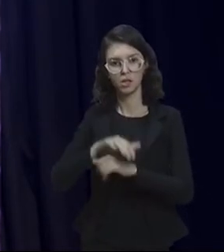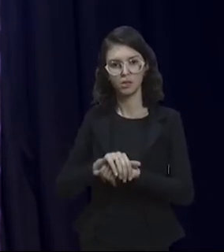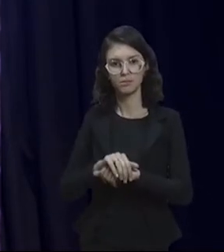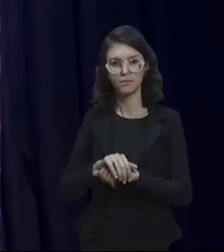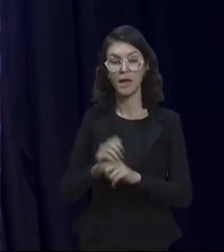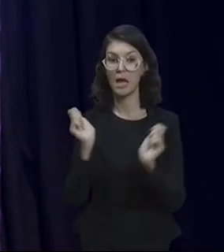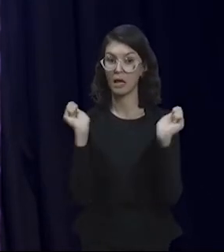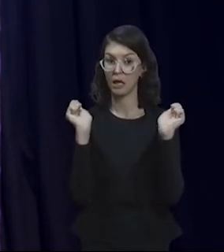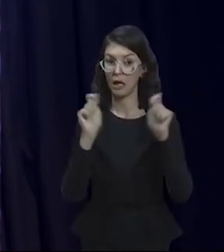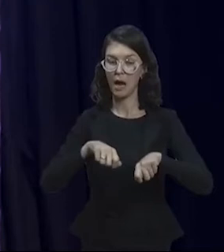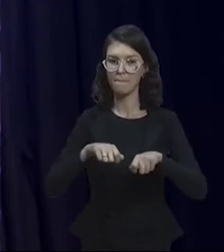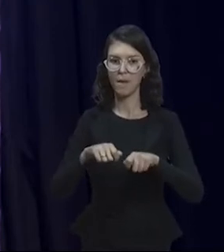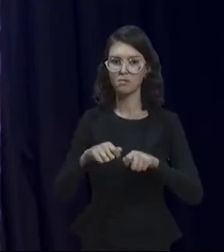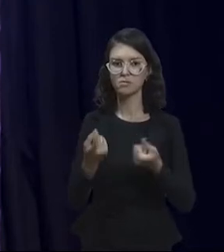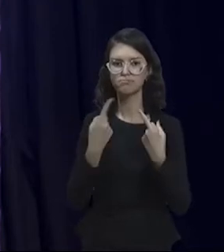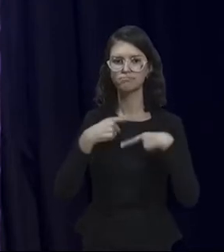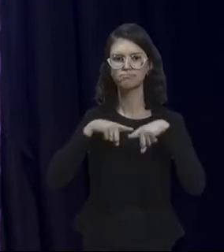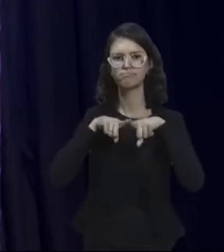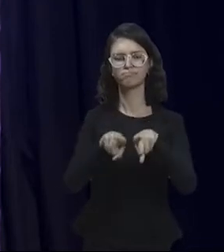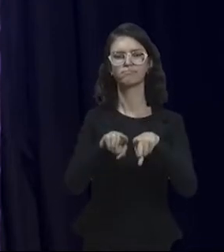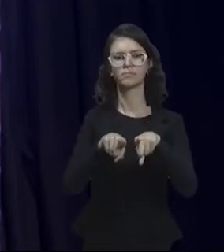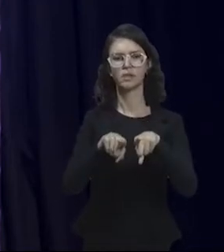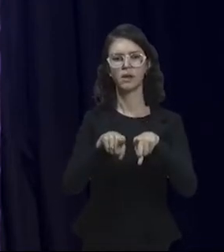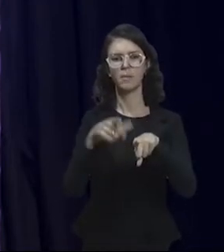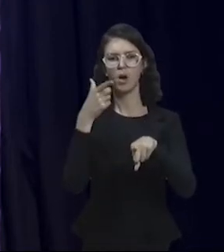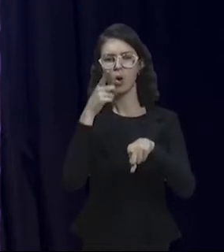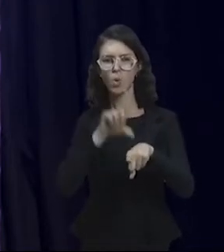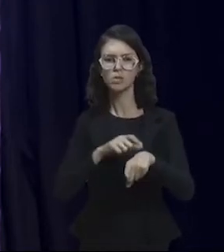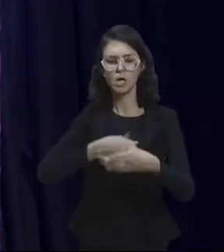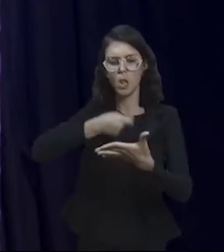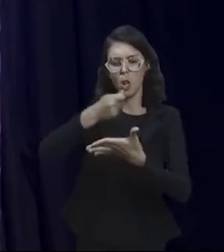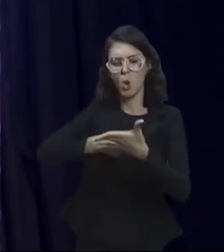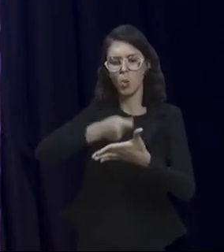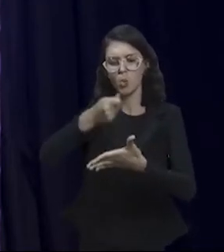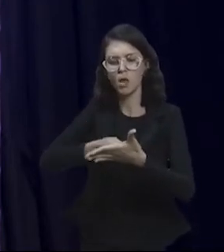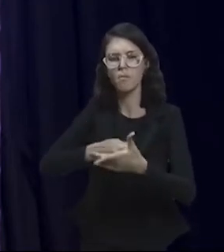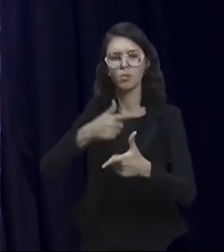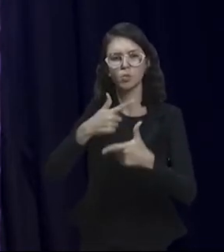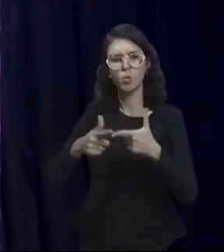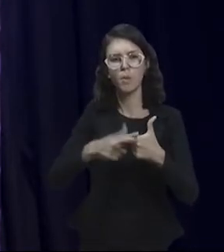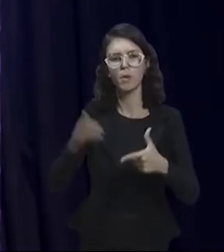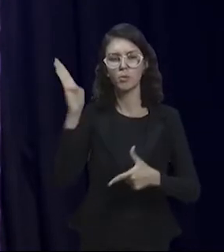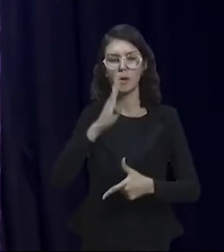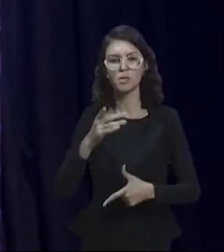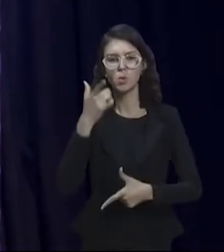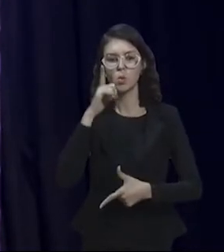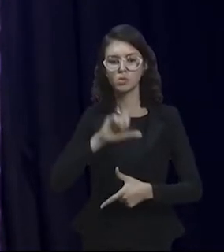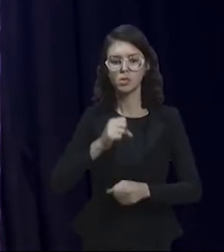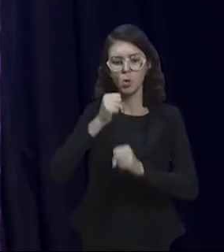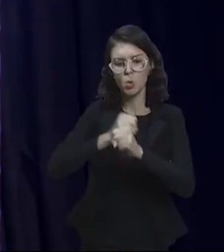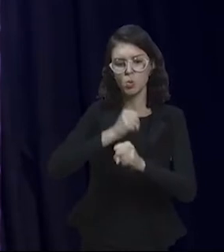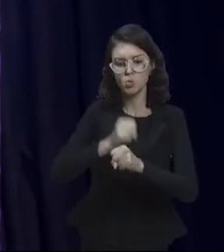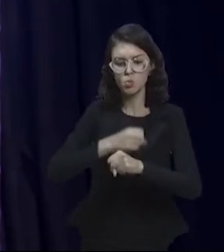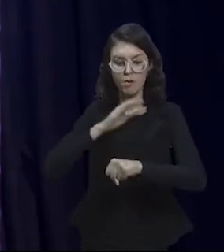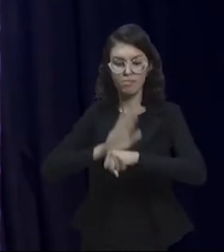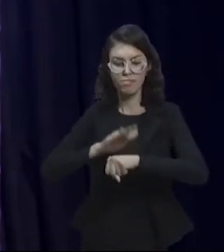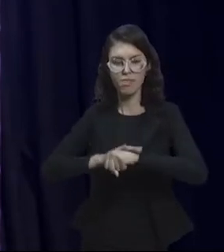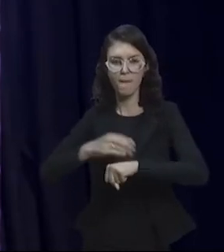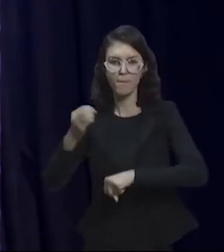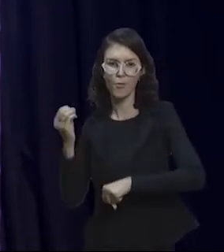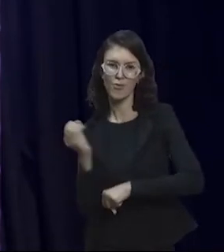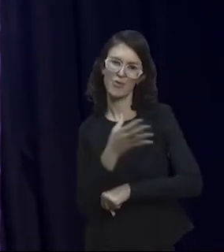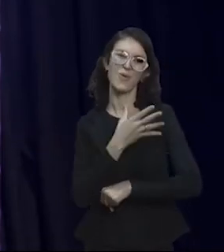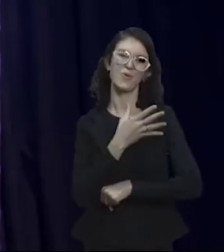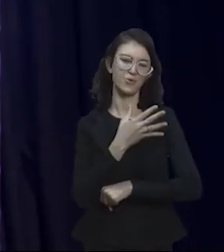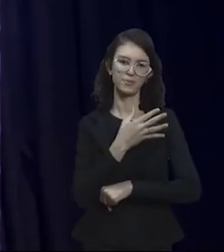de dar-se as mãos para enfrentar as mazelas do Brasil e para construir um novo tempo. Não se constrói um novo tempo